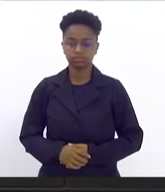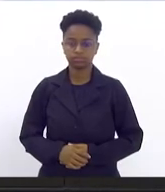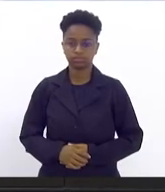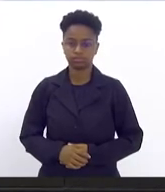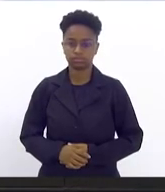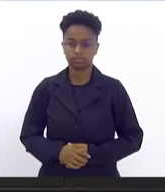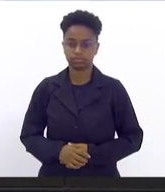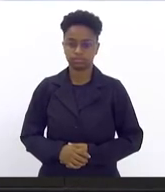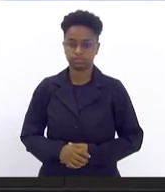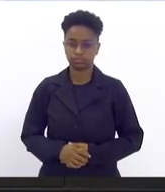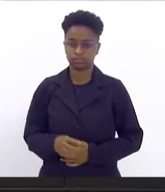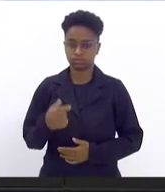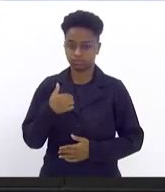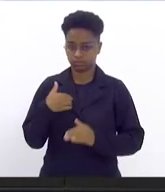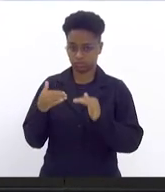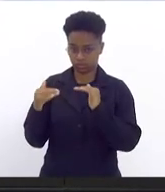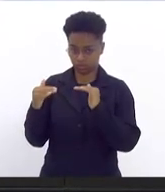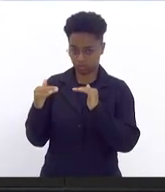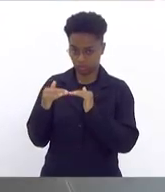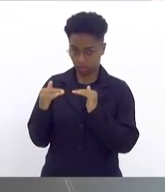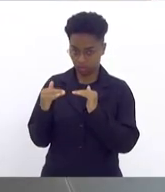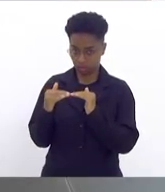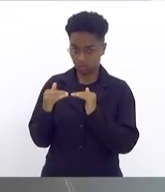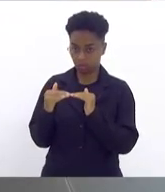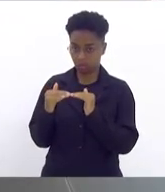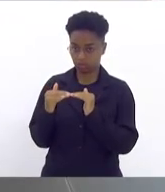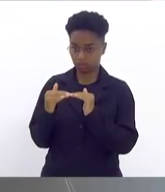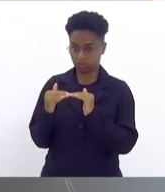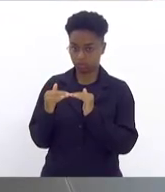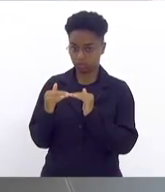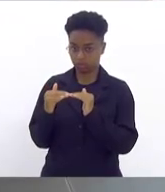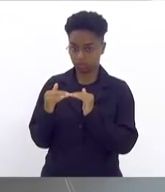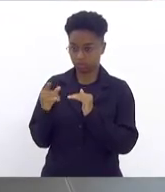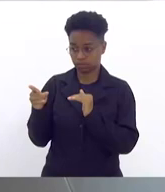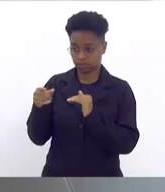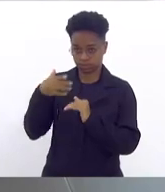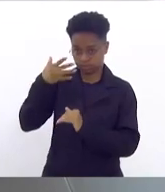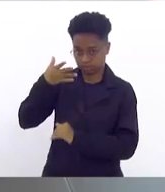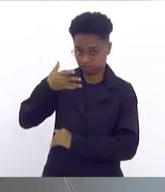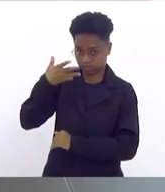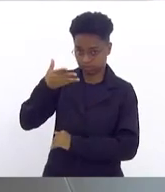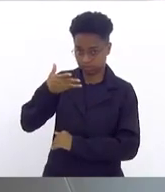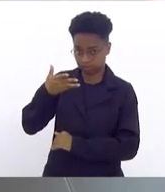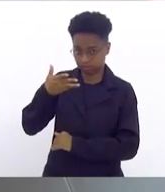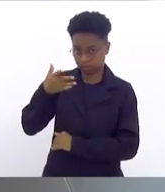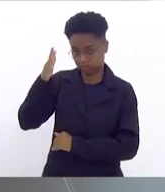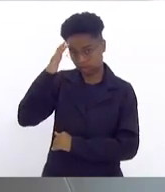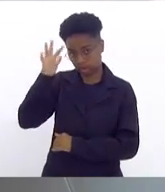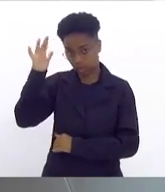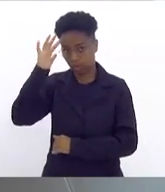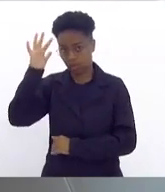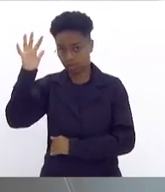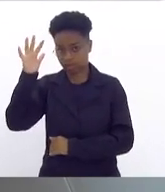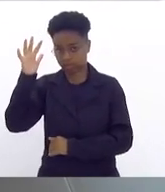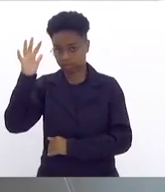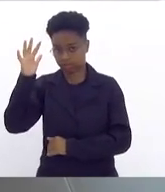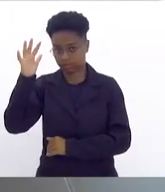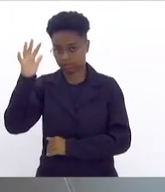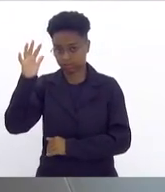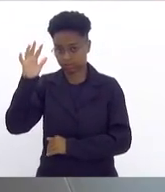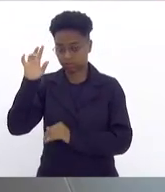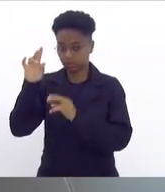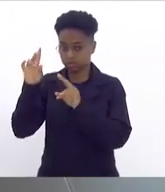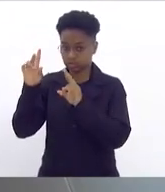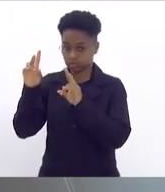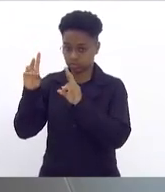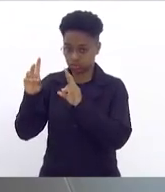Tenho concordância com a sua explanação teórica, né, sobre